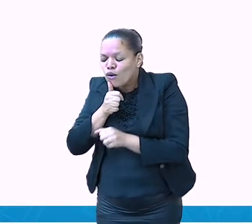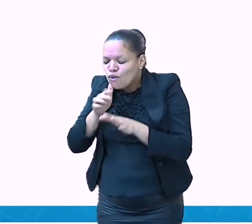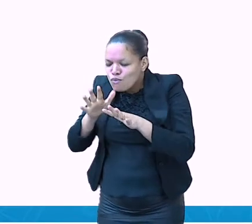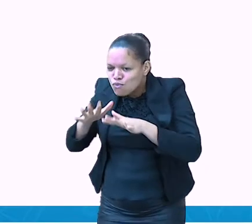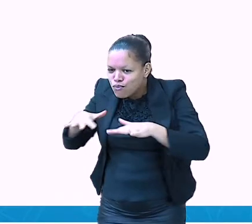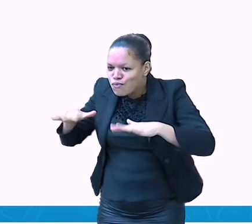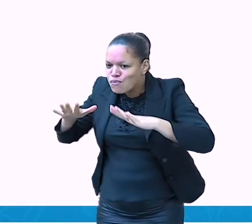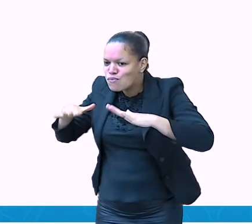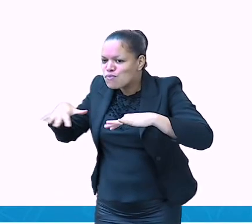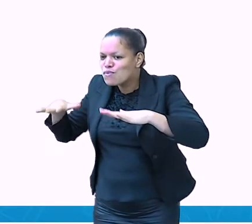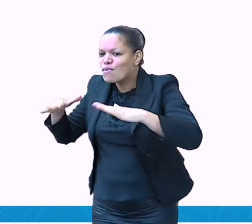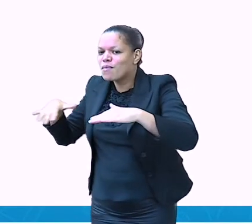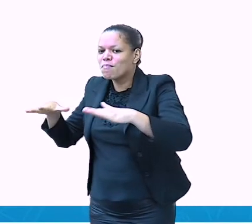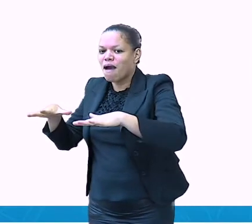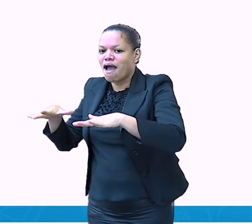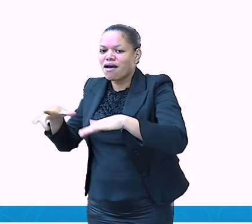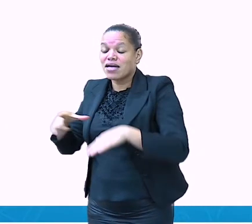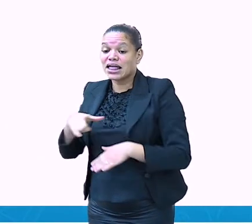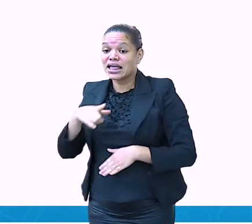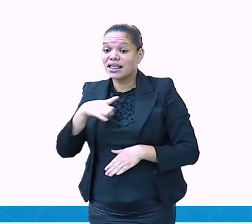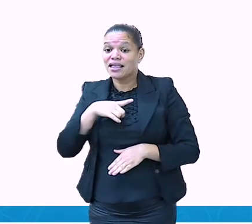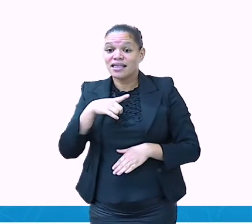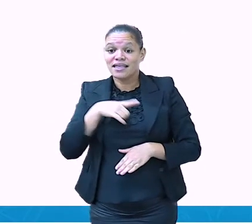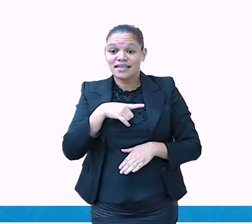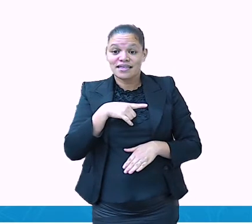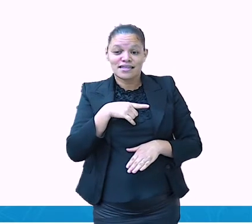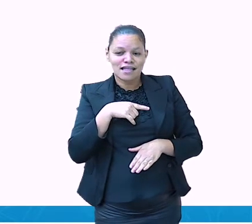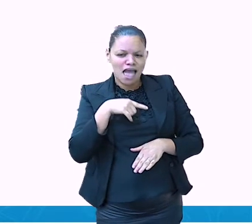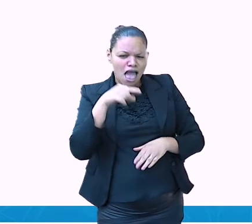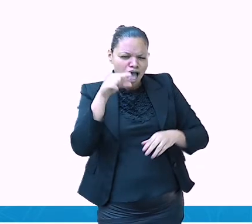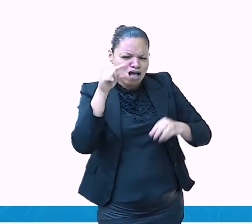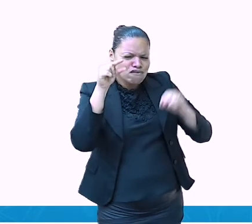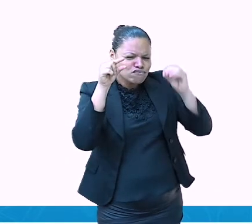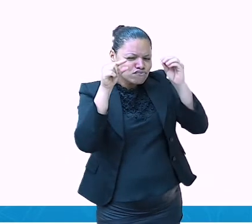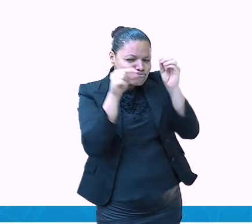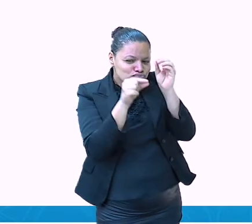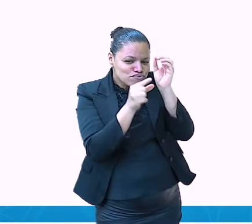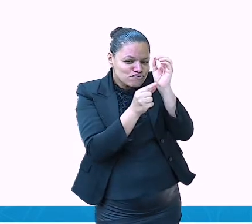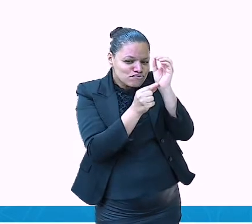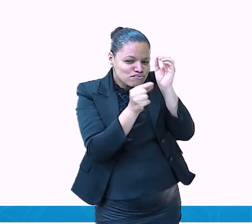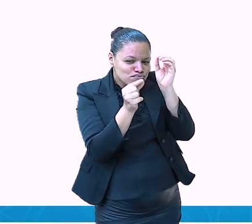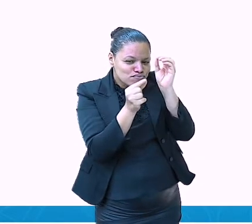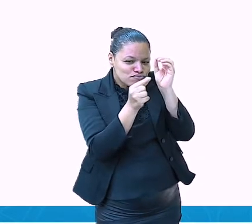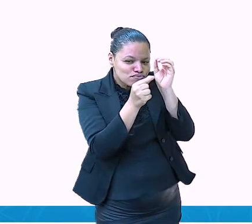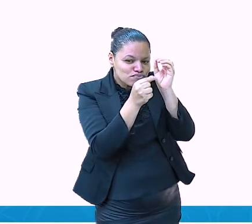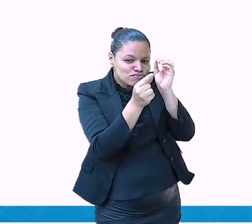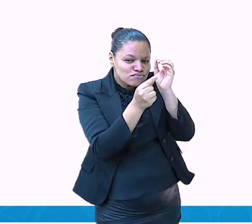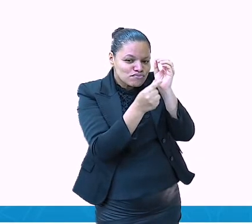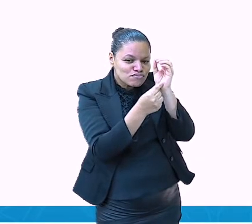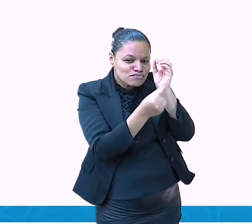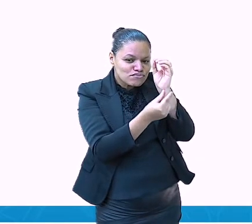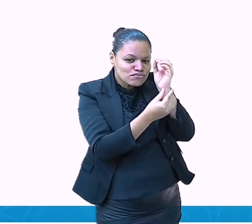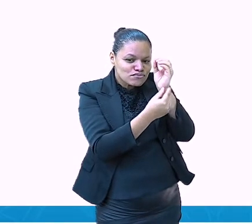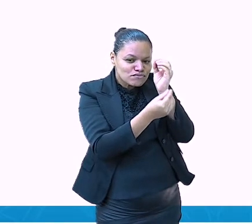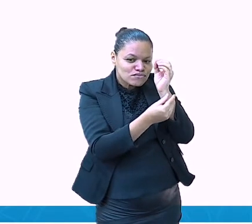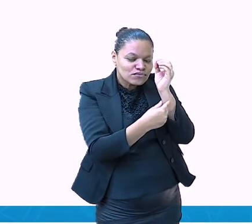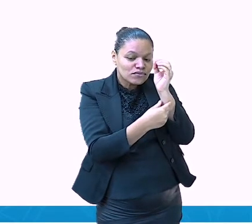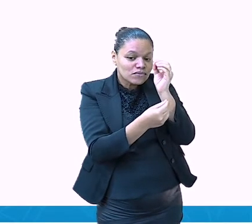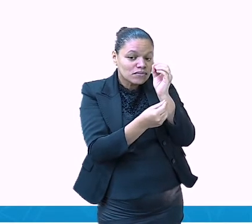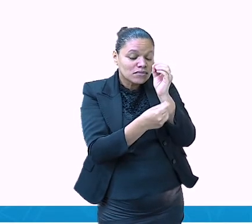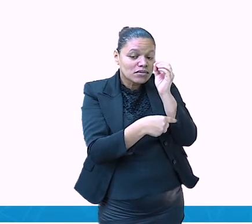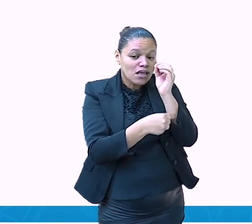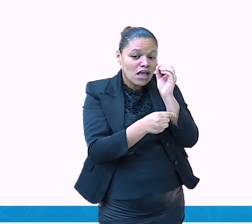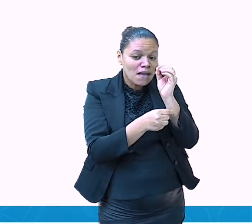micropezinhos. Tá vendo? Essas partes branquinhas aqui, todas são micropezinhos. E esses